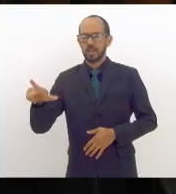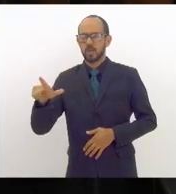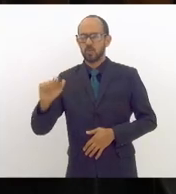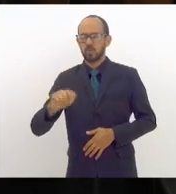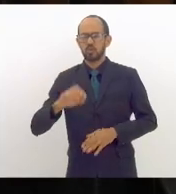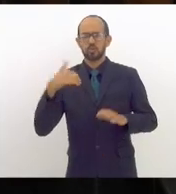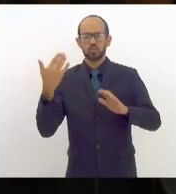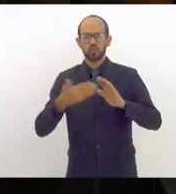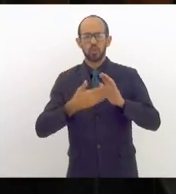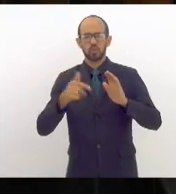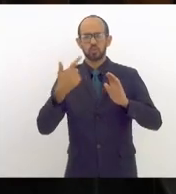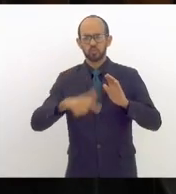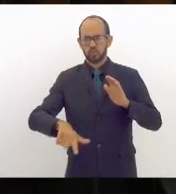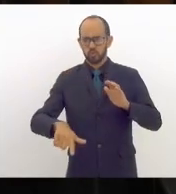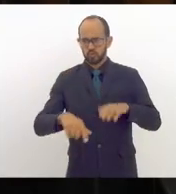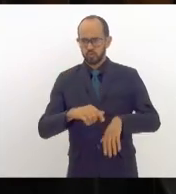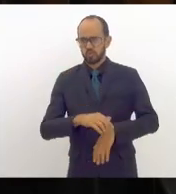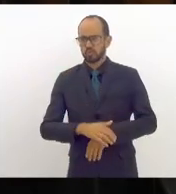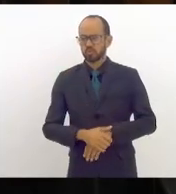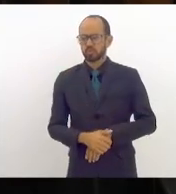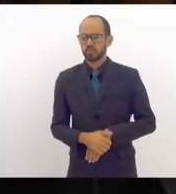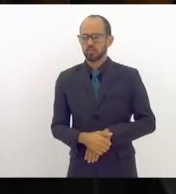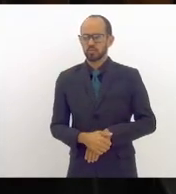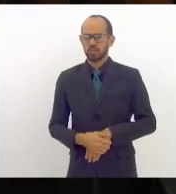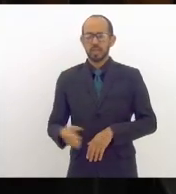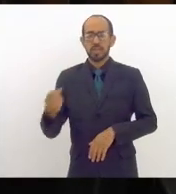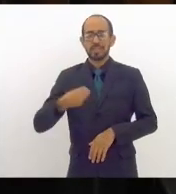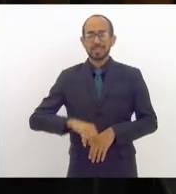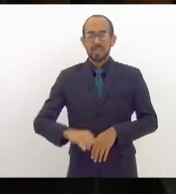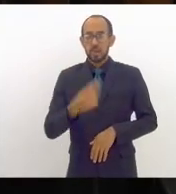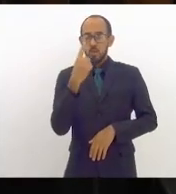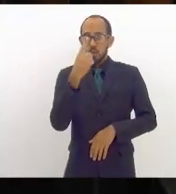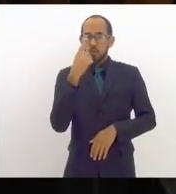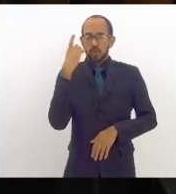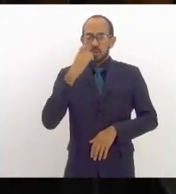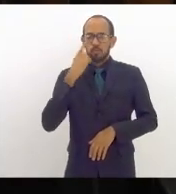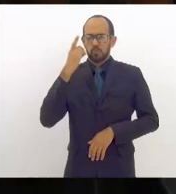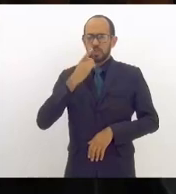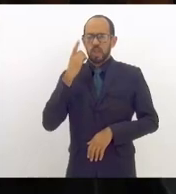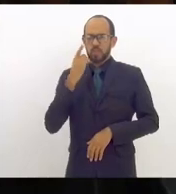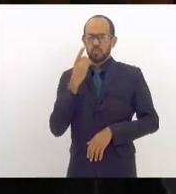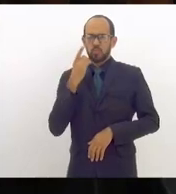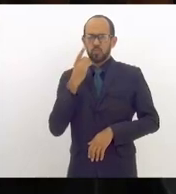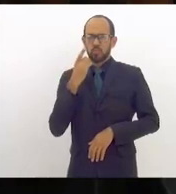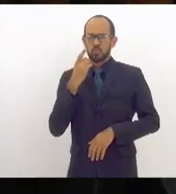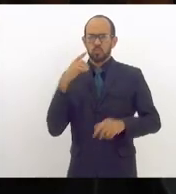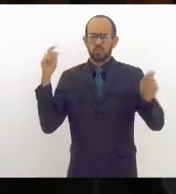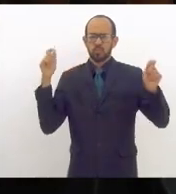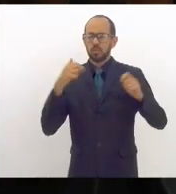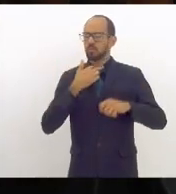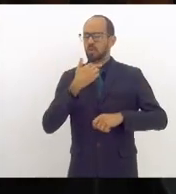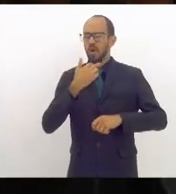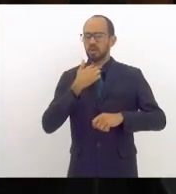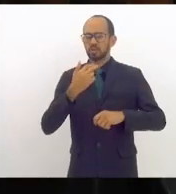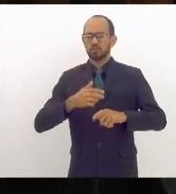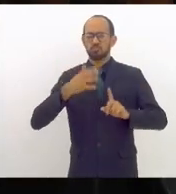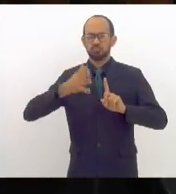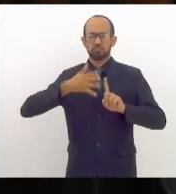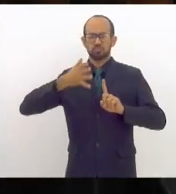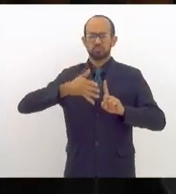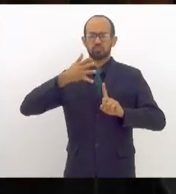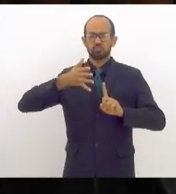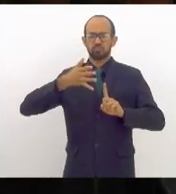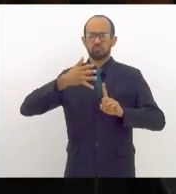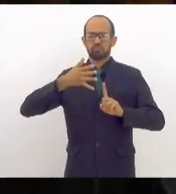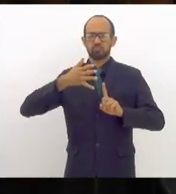e todos os demais se um parlamentar não poder falar não